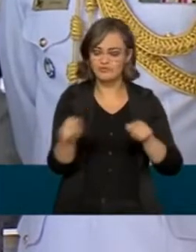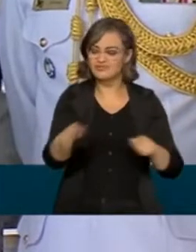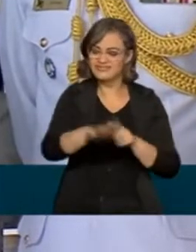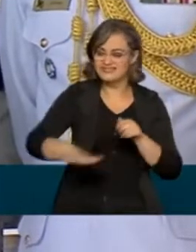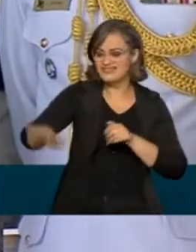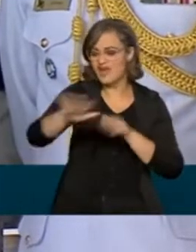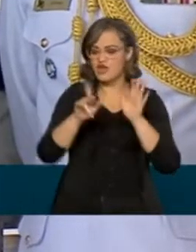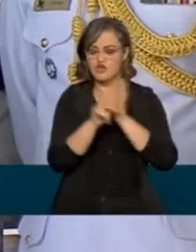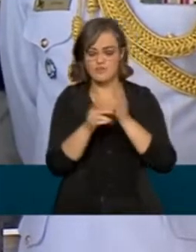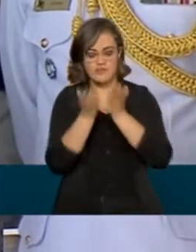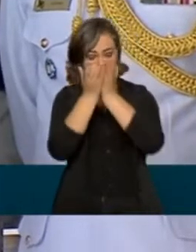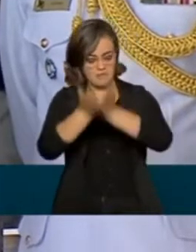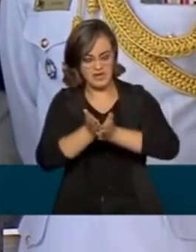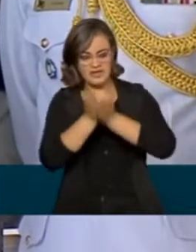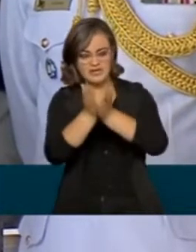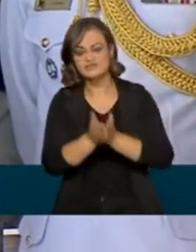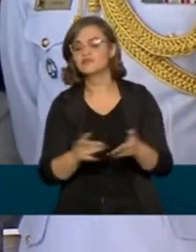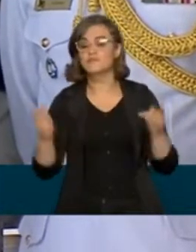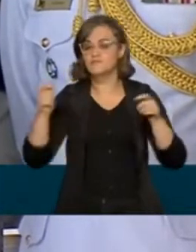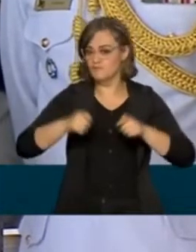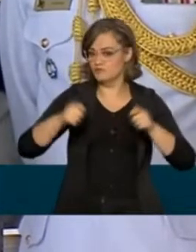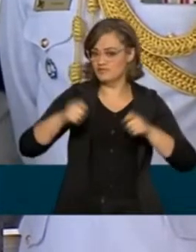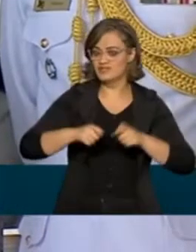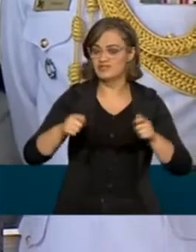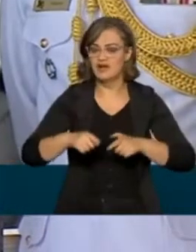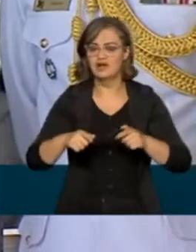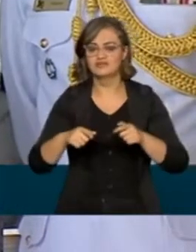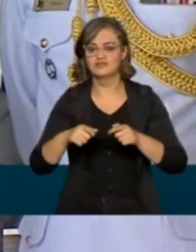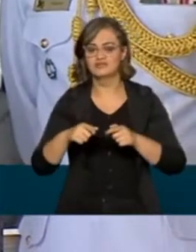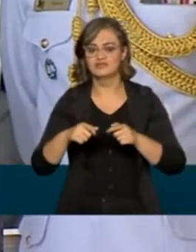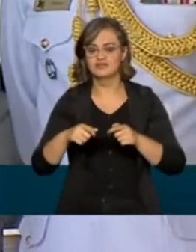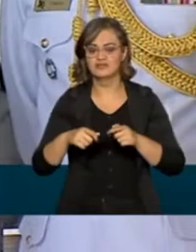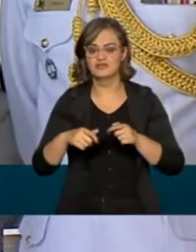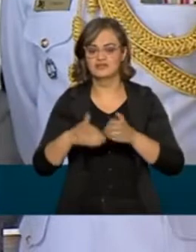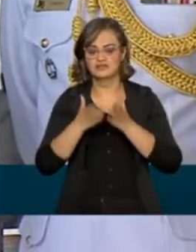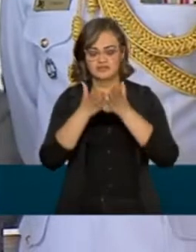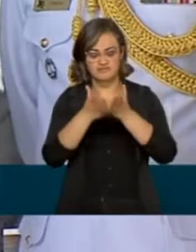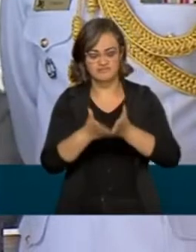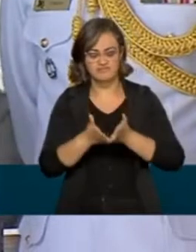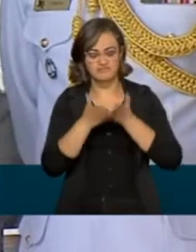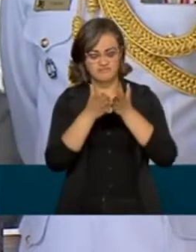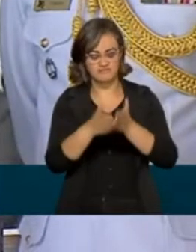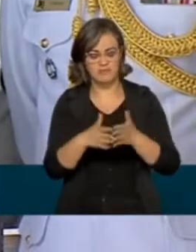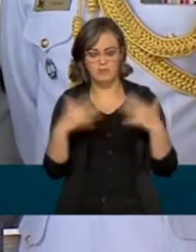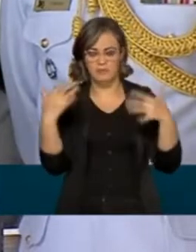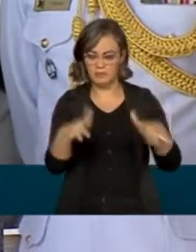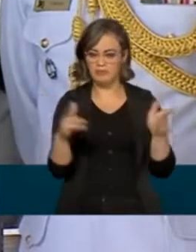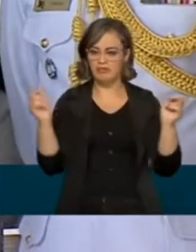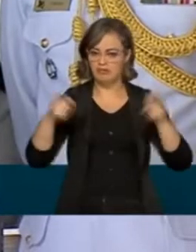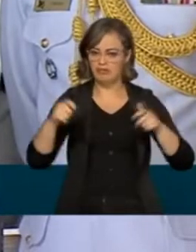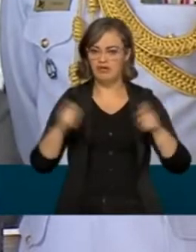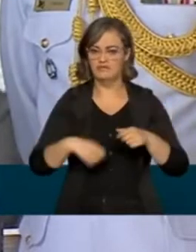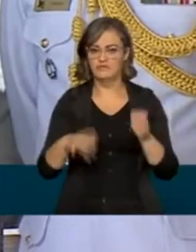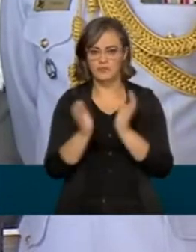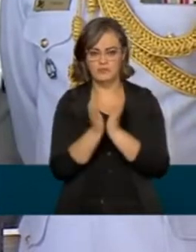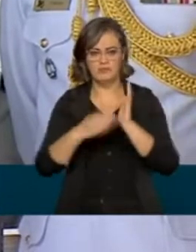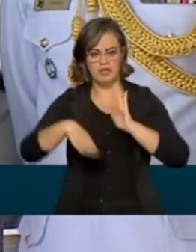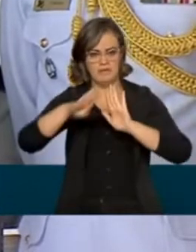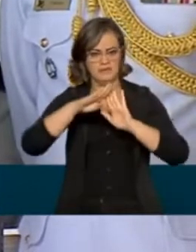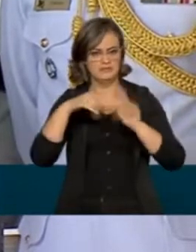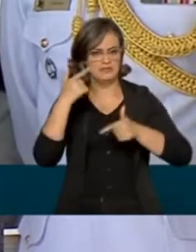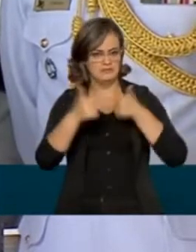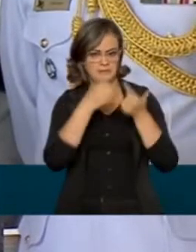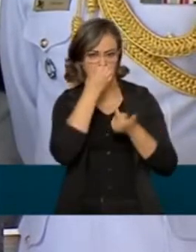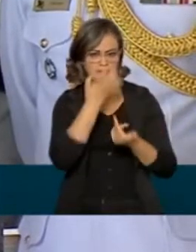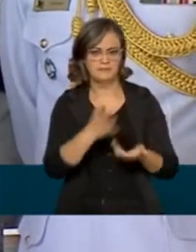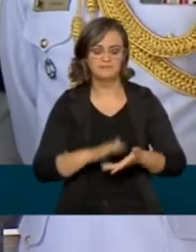de interesse e com a potencialização da capacidade dissuasória de nossas Forças Armadas. Nesse